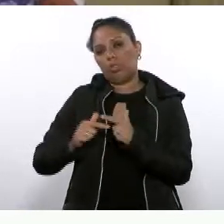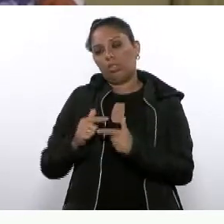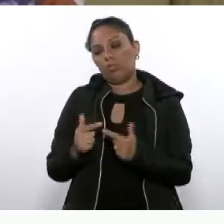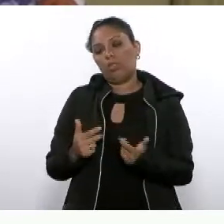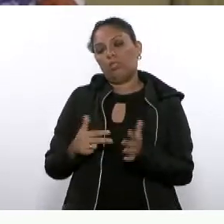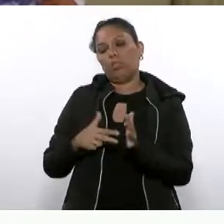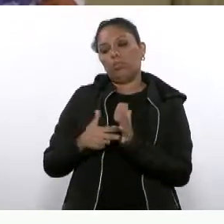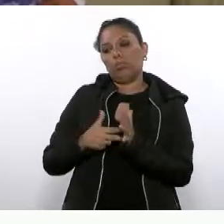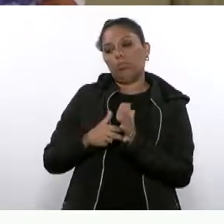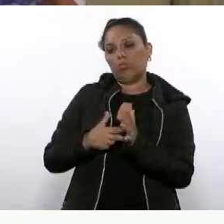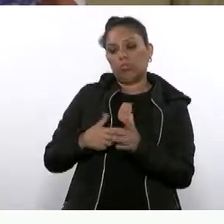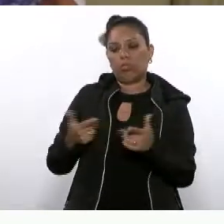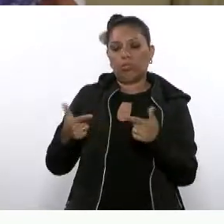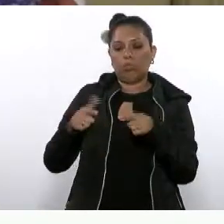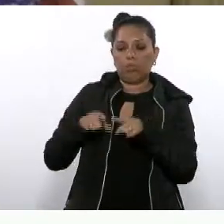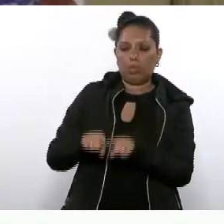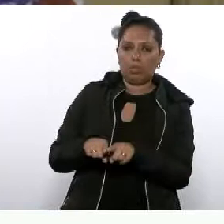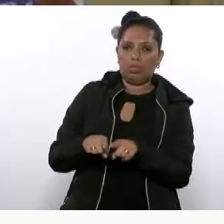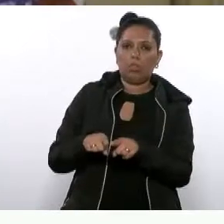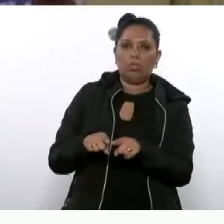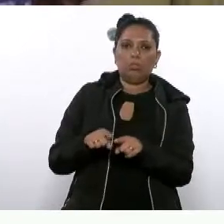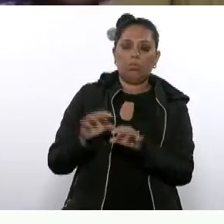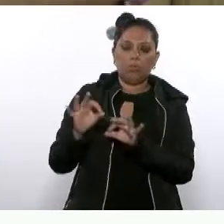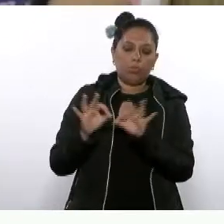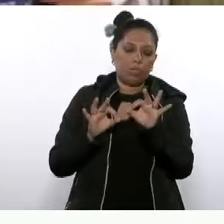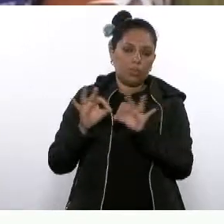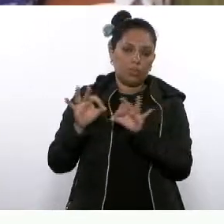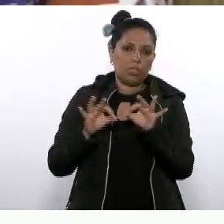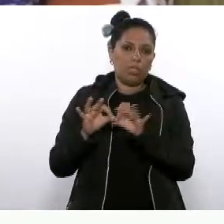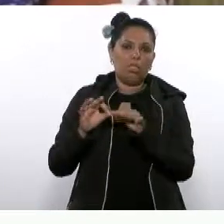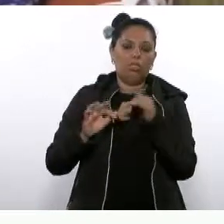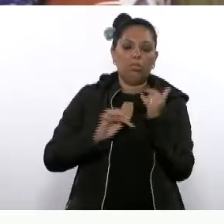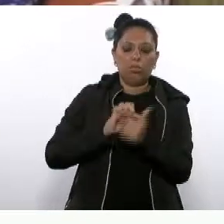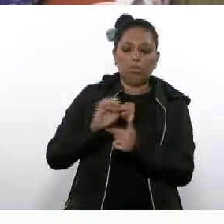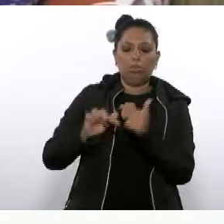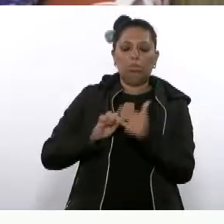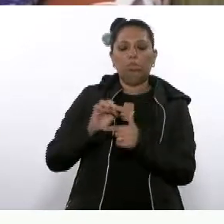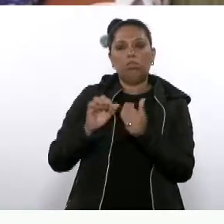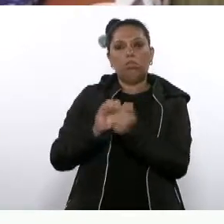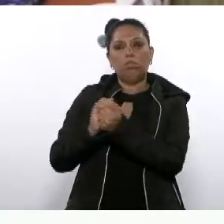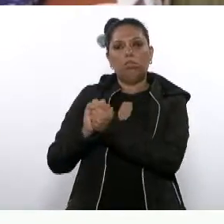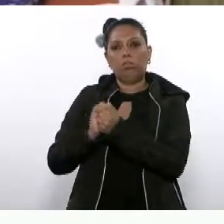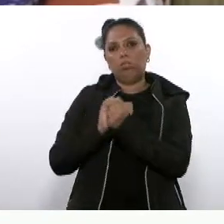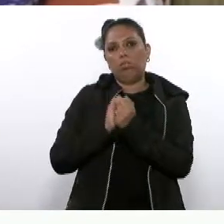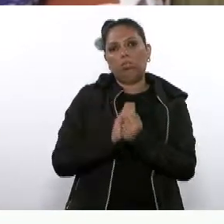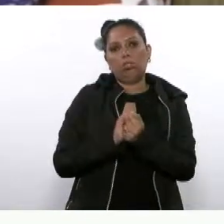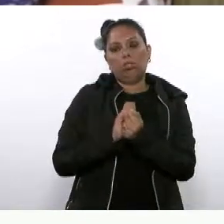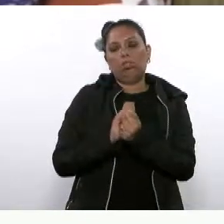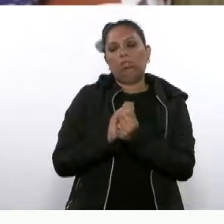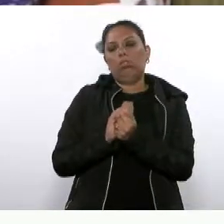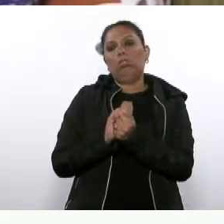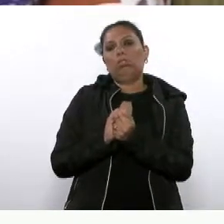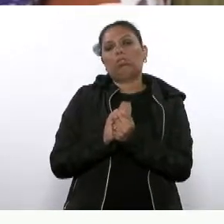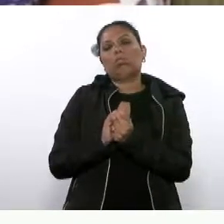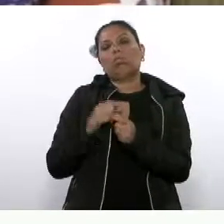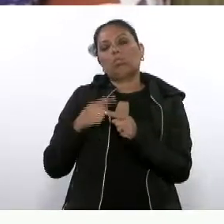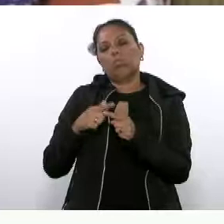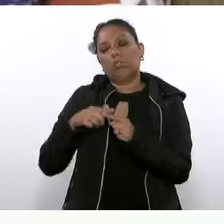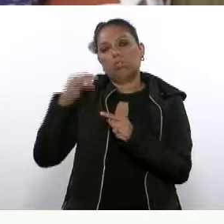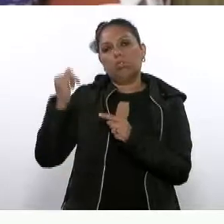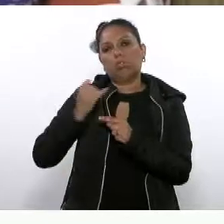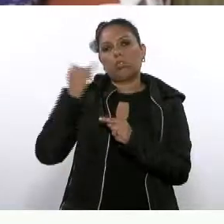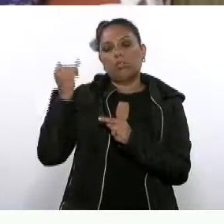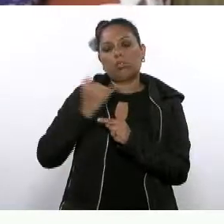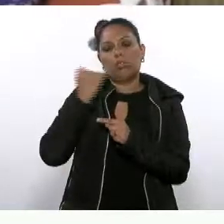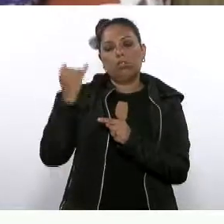para que a gente possa formular, ou então trabalhar em conjunto com o mundo do trabalho, que é fundamental